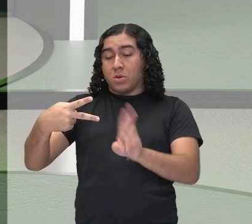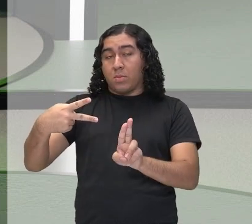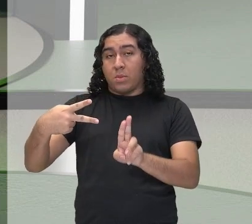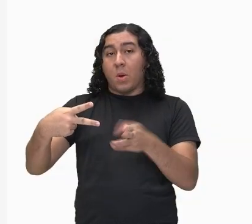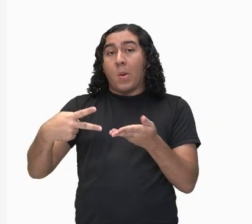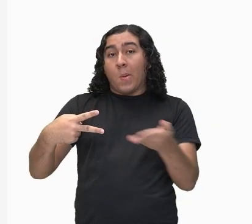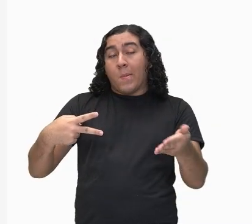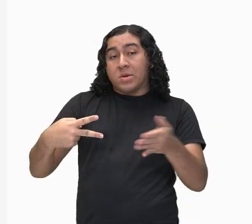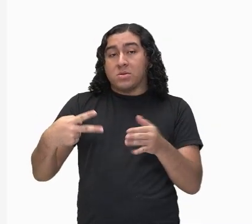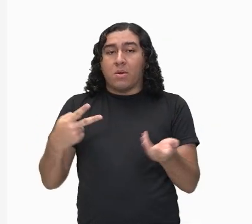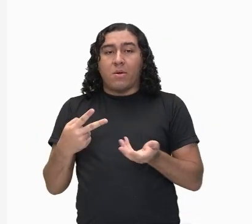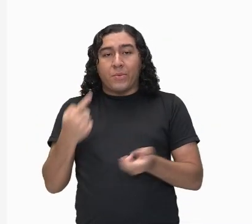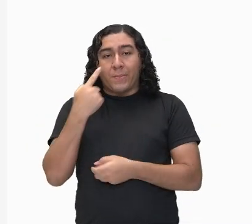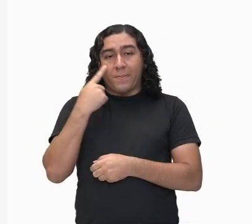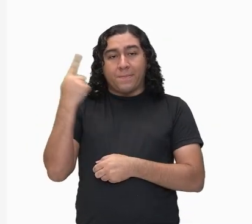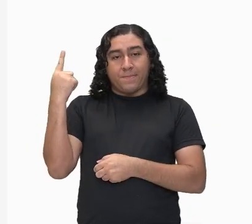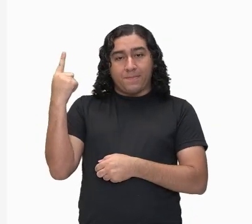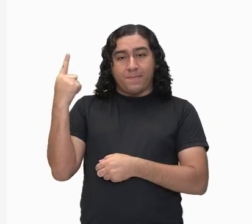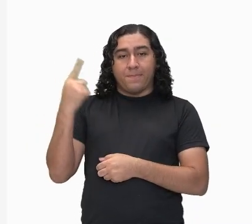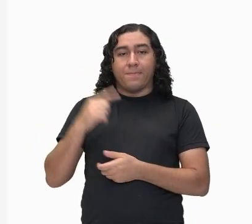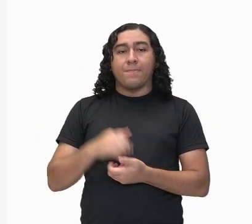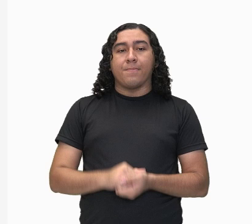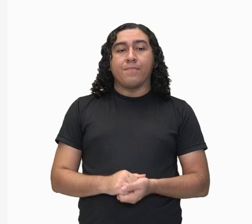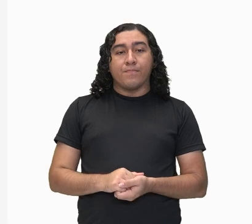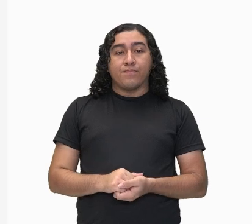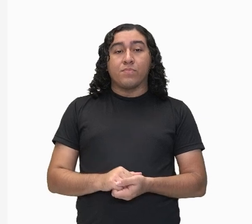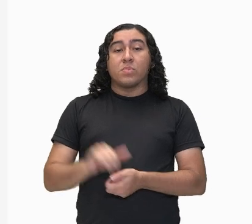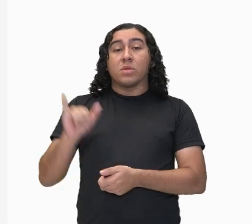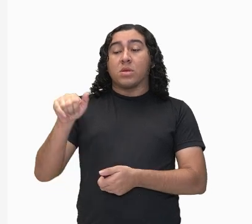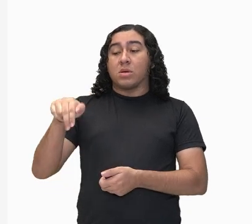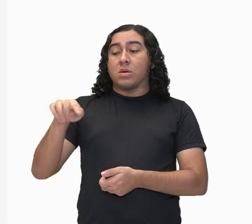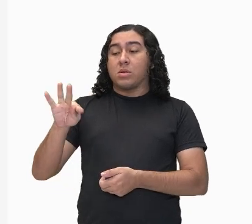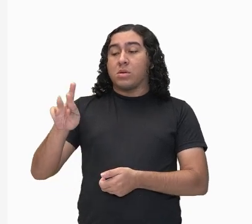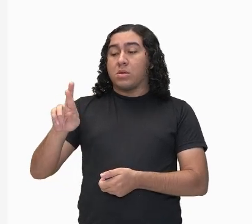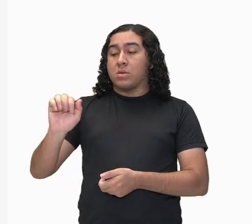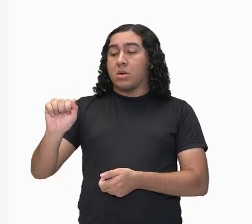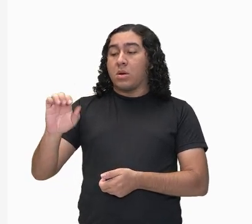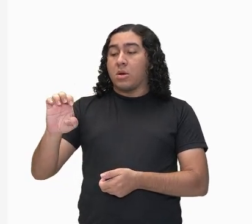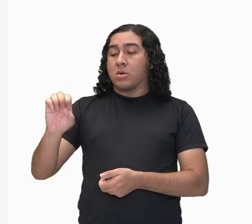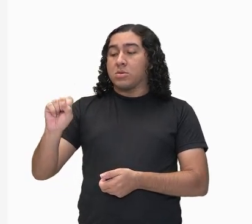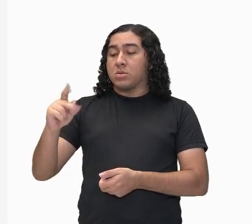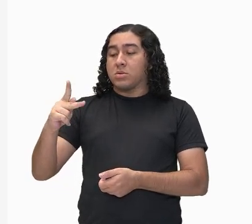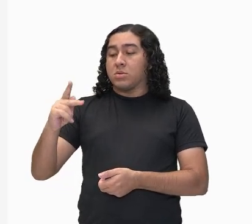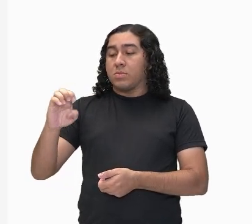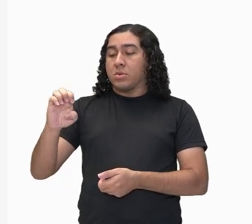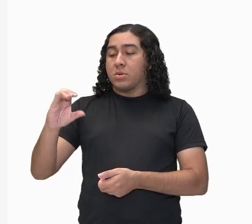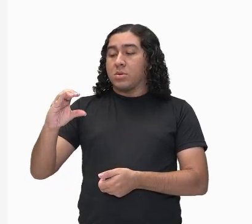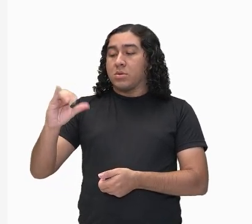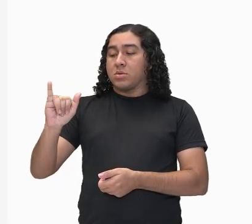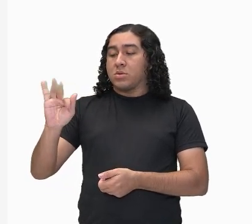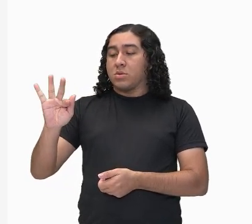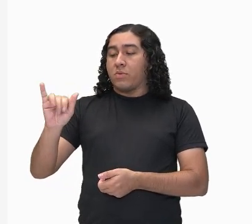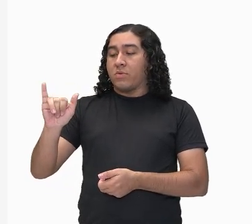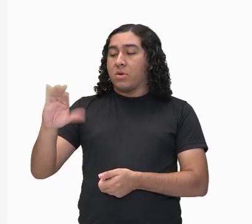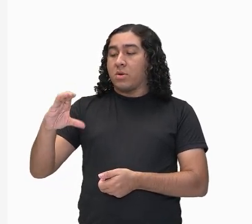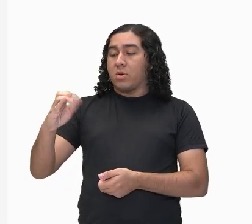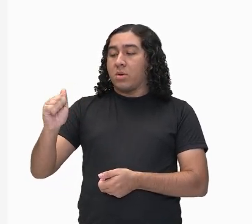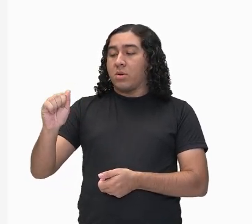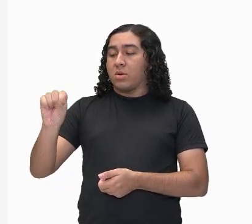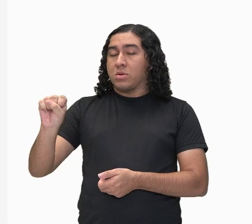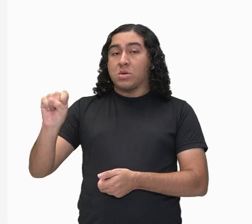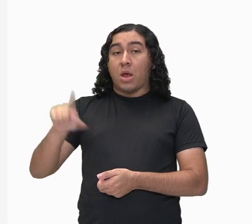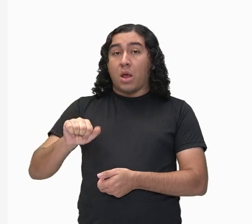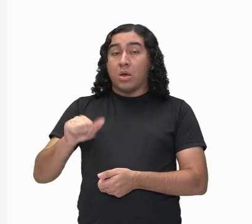de agora, né? As intraespecíficas, elas ocorrem entre indivíduos da mesma